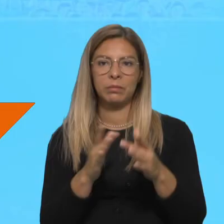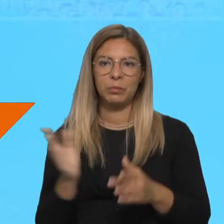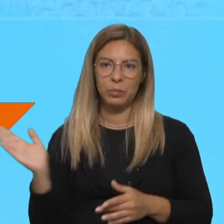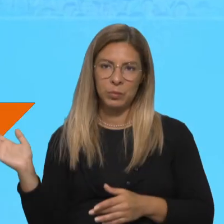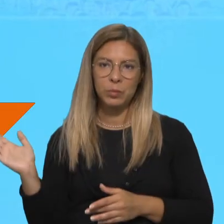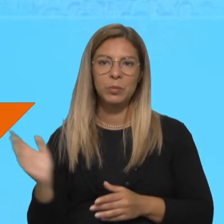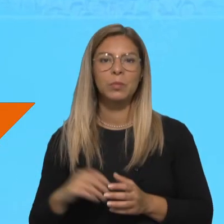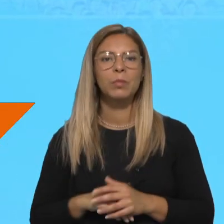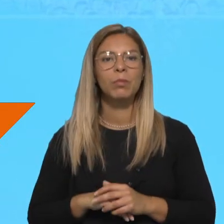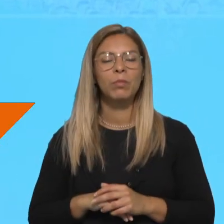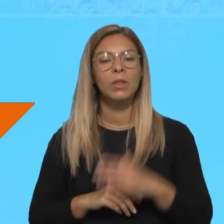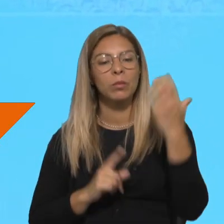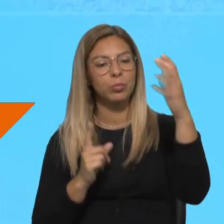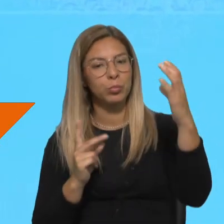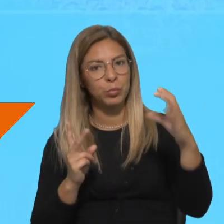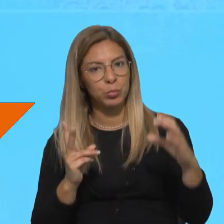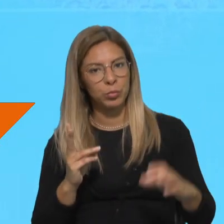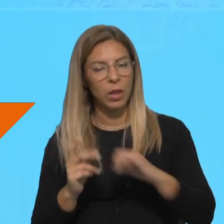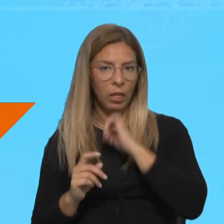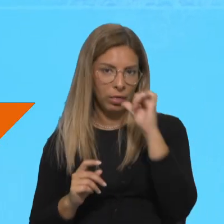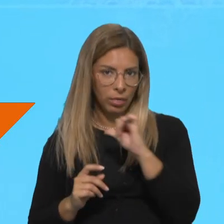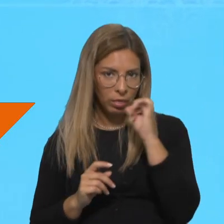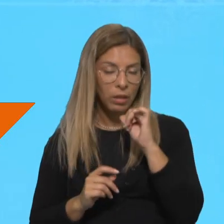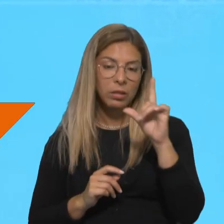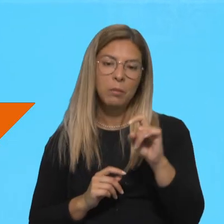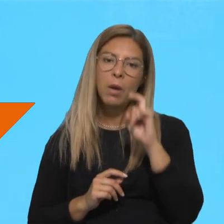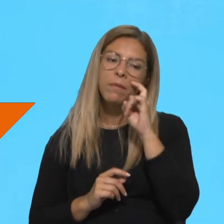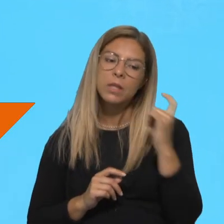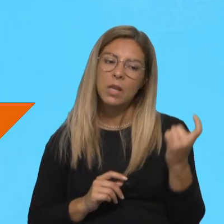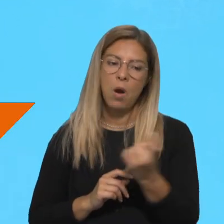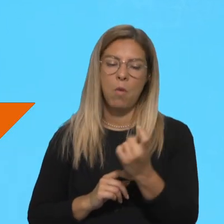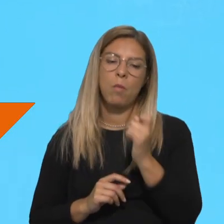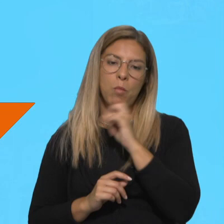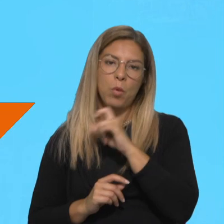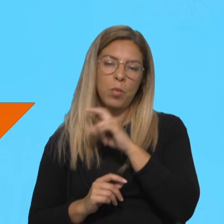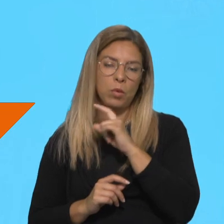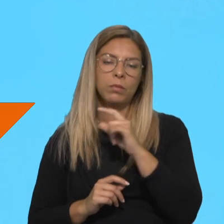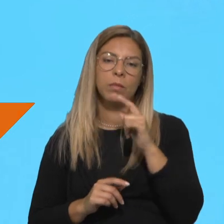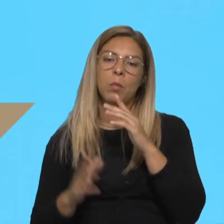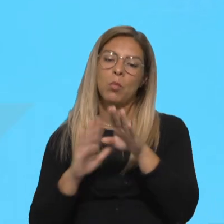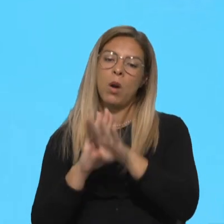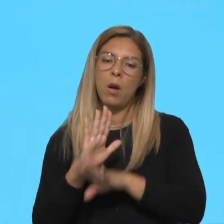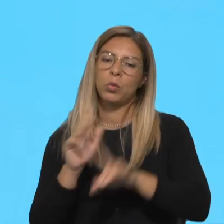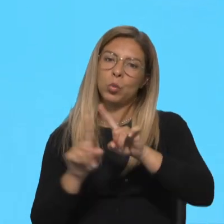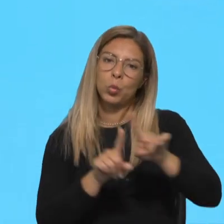agência.eclésia.pt, onde publicamos informação a cada momento e onde pode rever este e os programas que partilhamos consigo aqui na